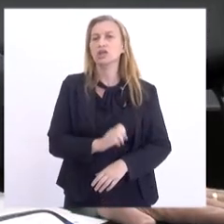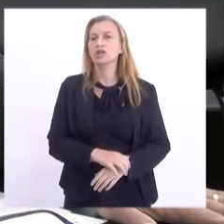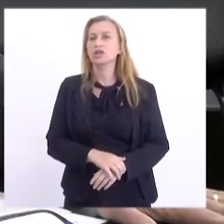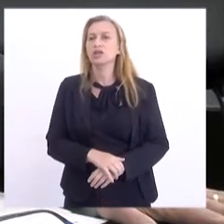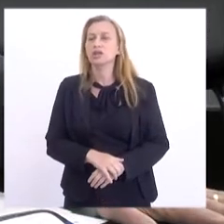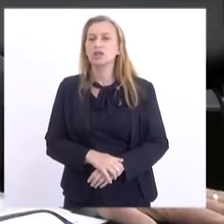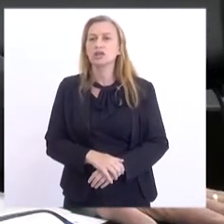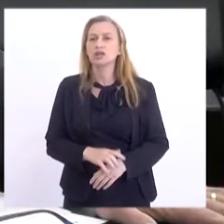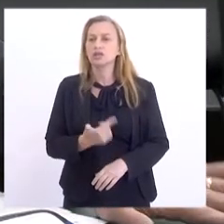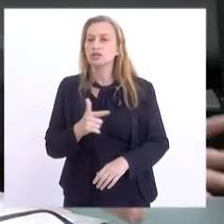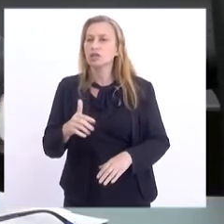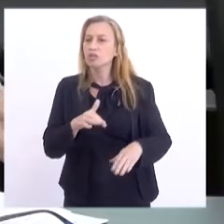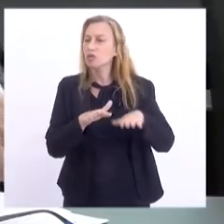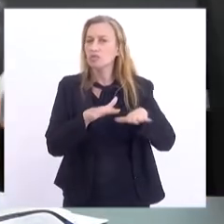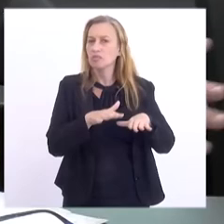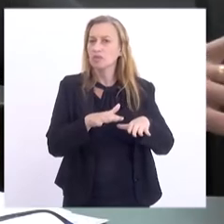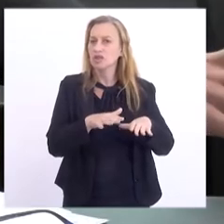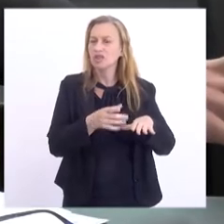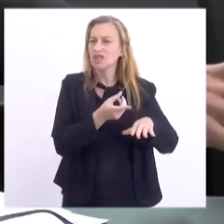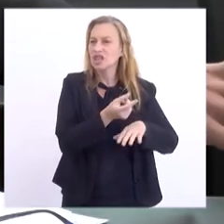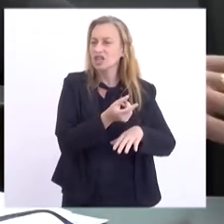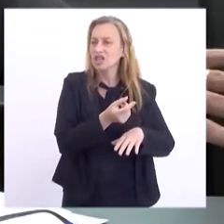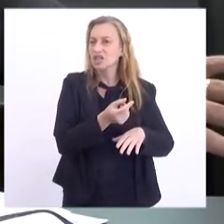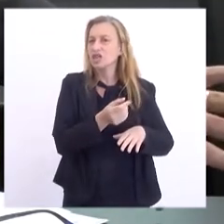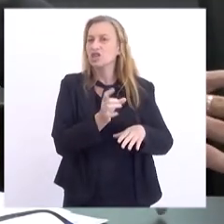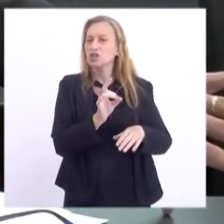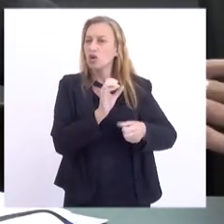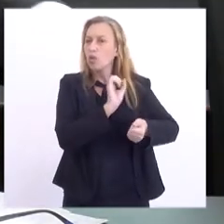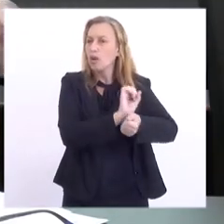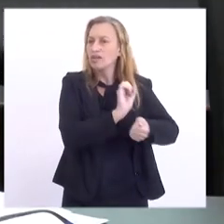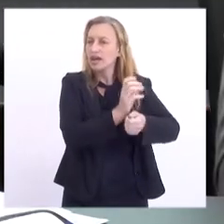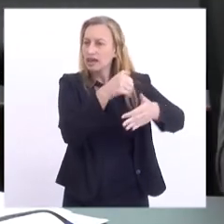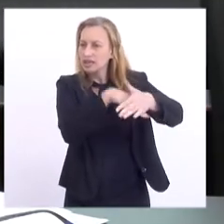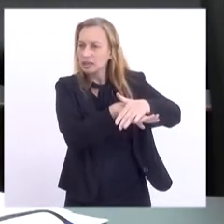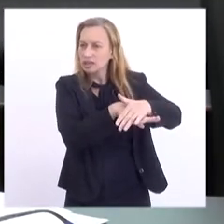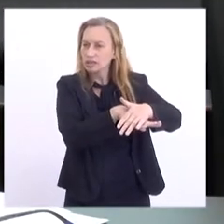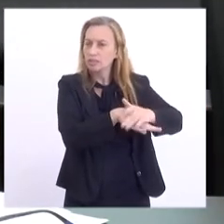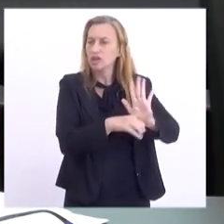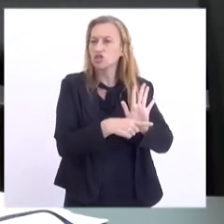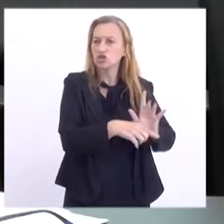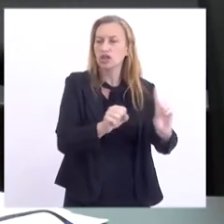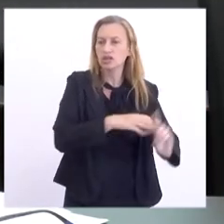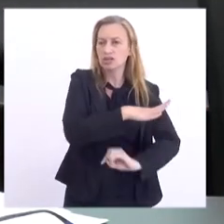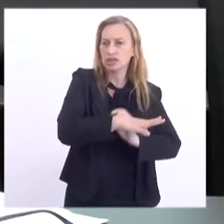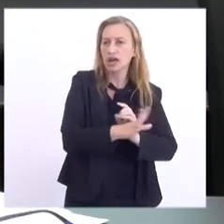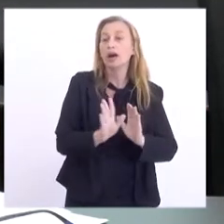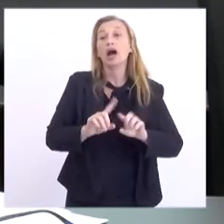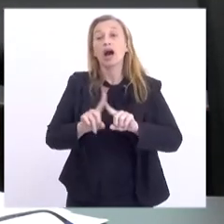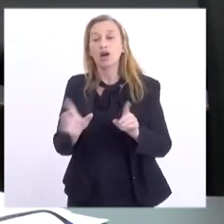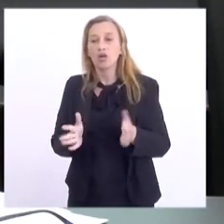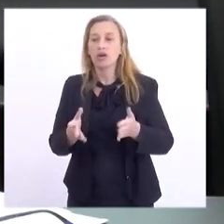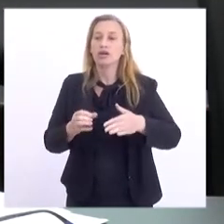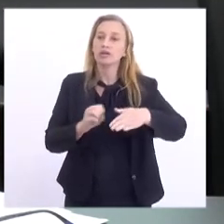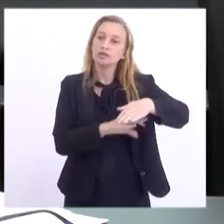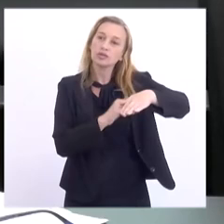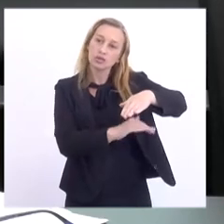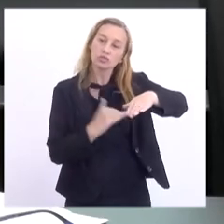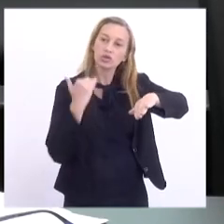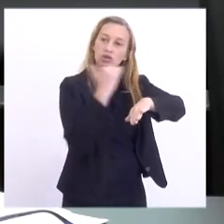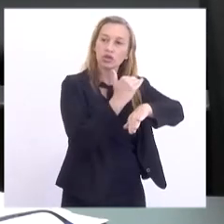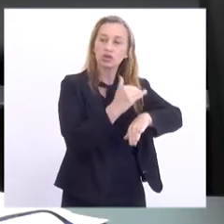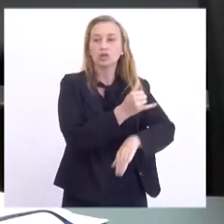em um envolvimento é uma coisa completamente apartada questão social pra questão social do super RJ